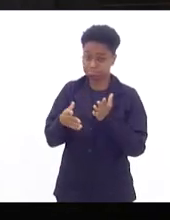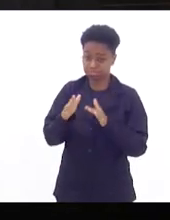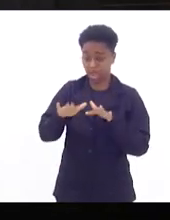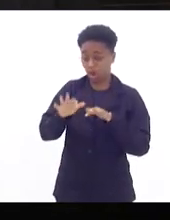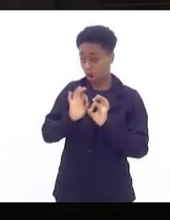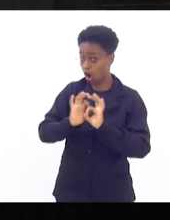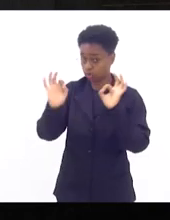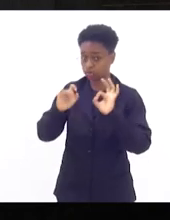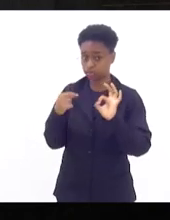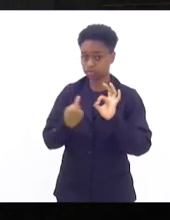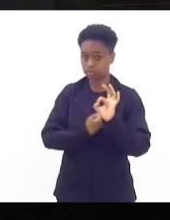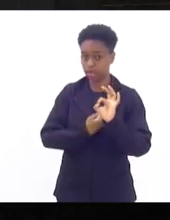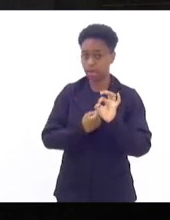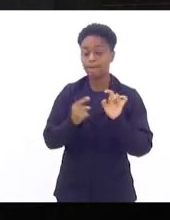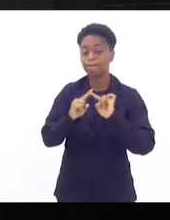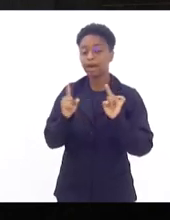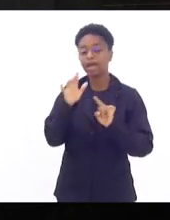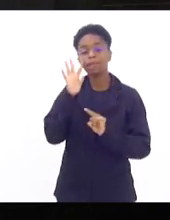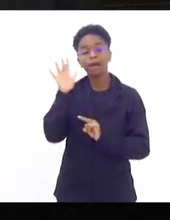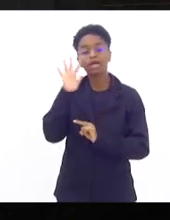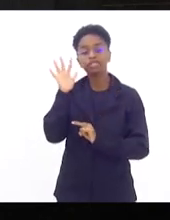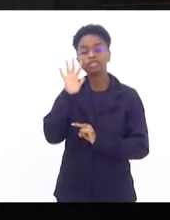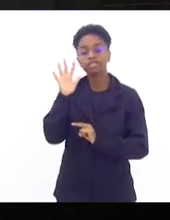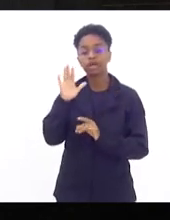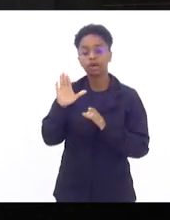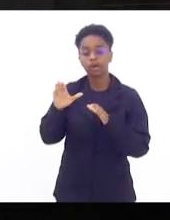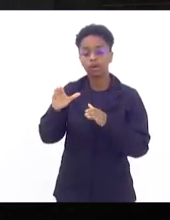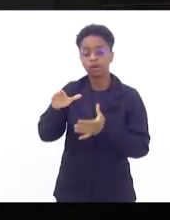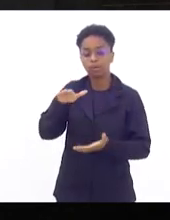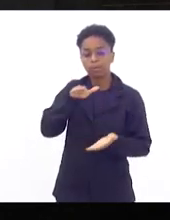ótimo, e o barril de petróleo também.